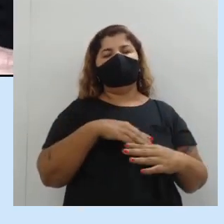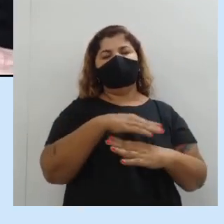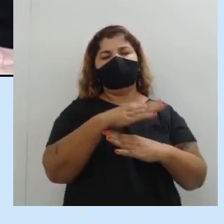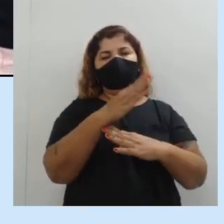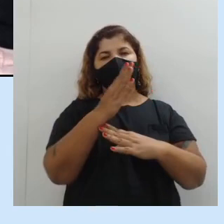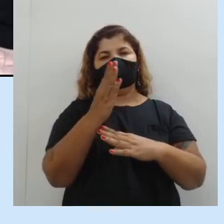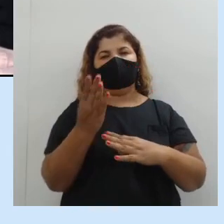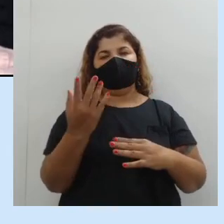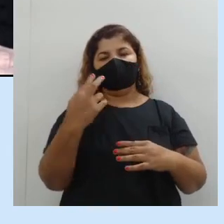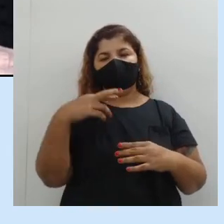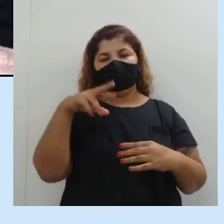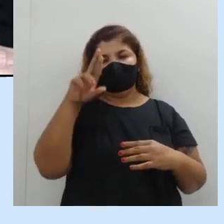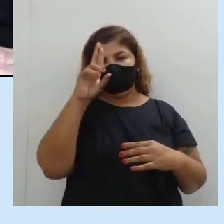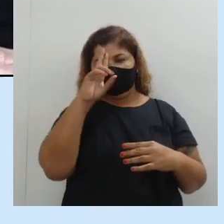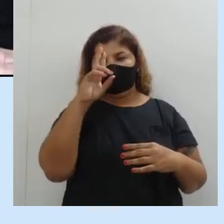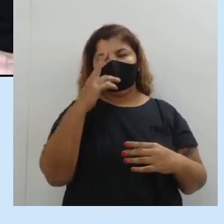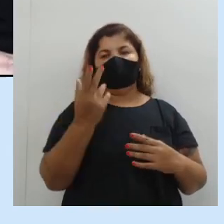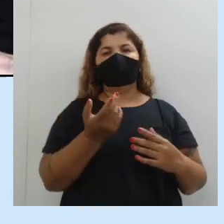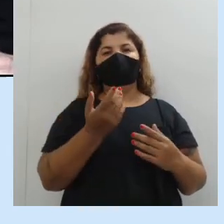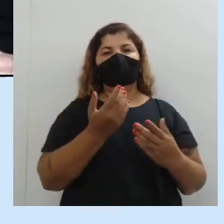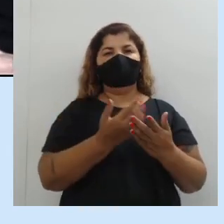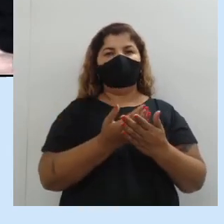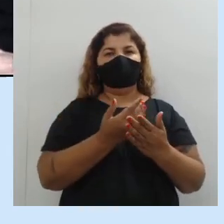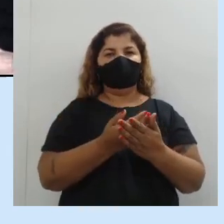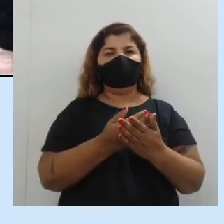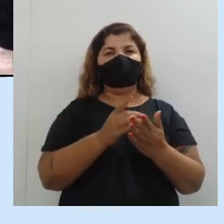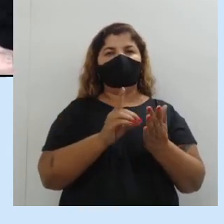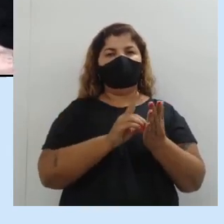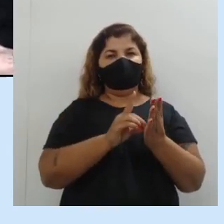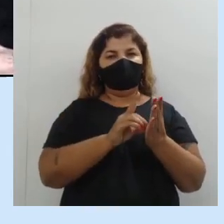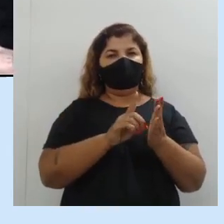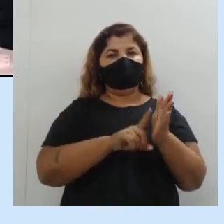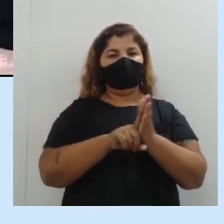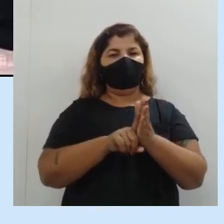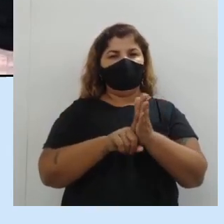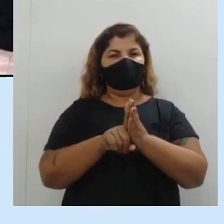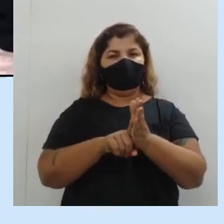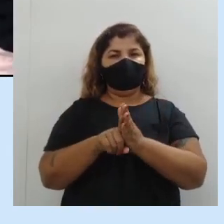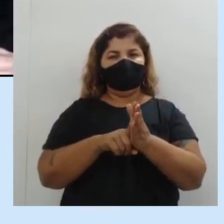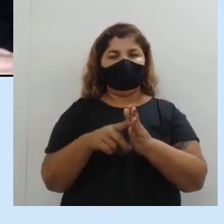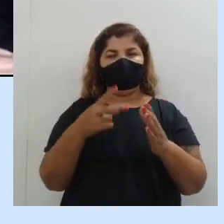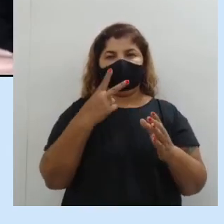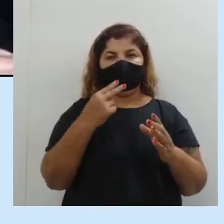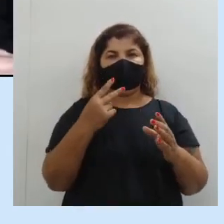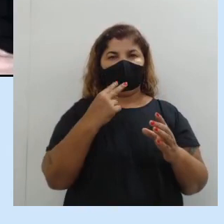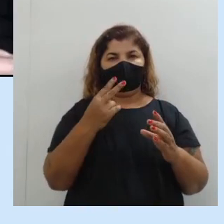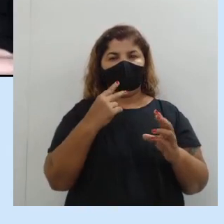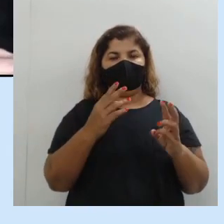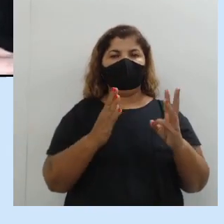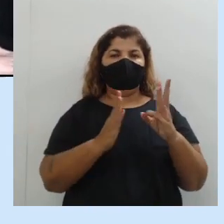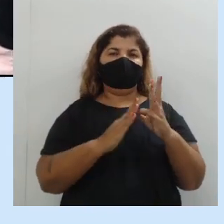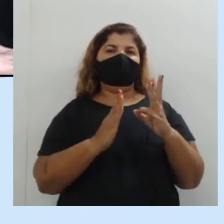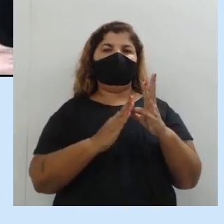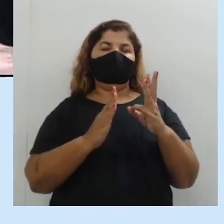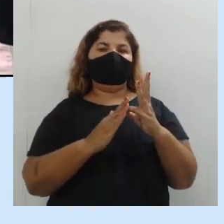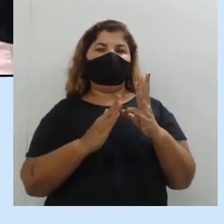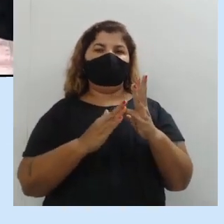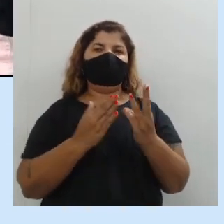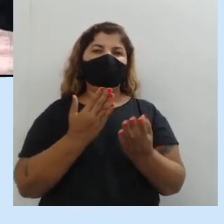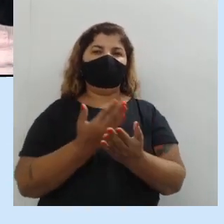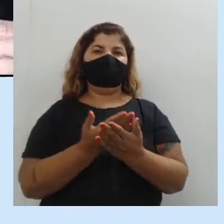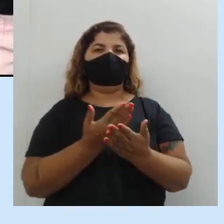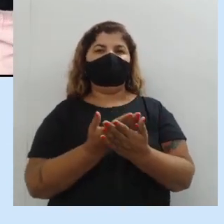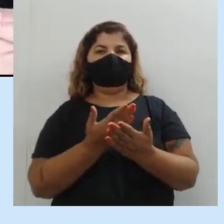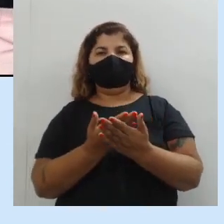almoço com Montoya, arte dicionário de la língua guarani, o mais bien topi, e estudava o